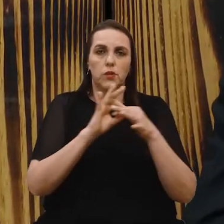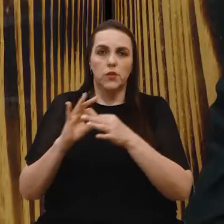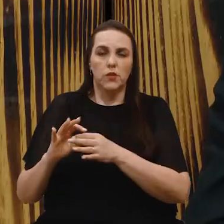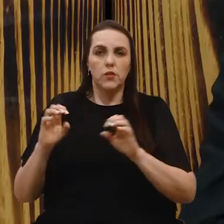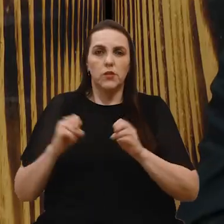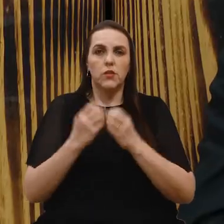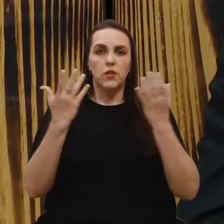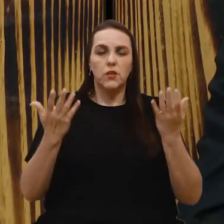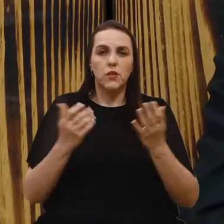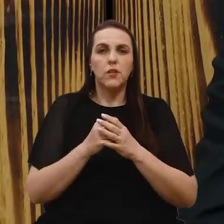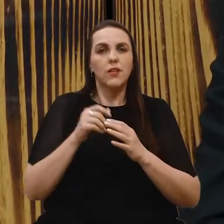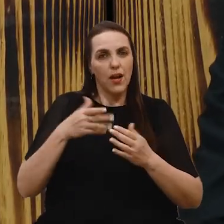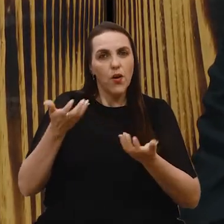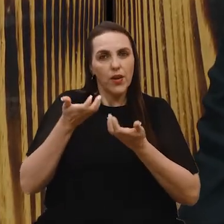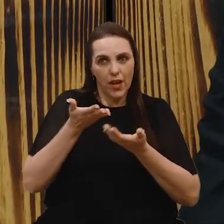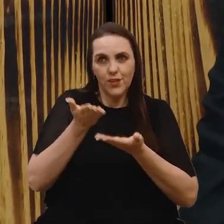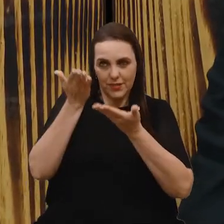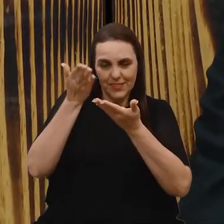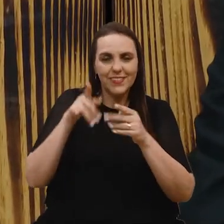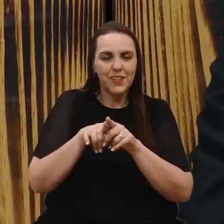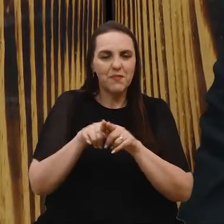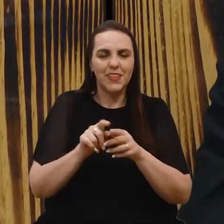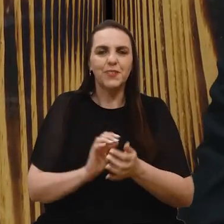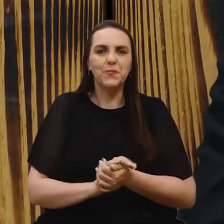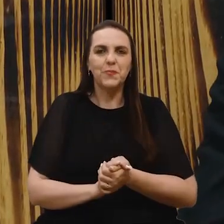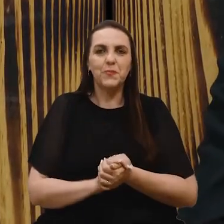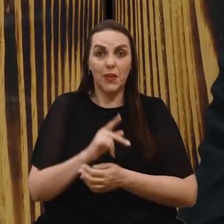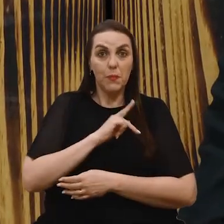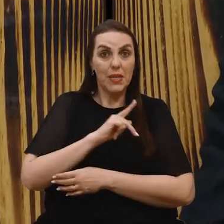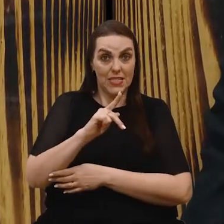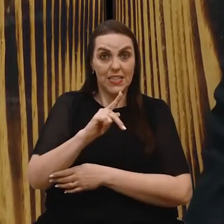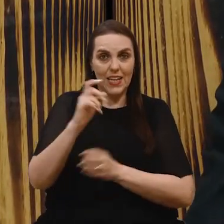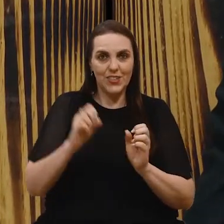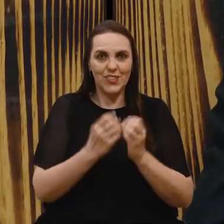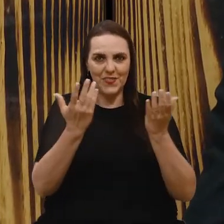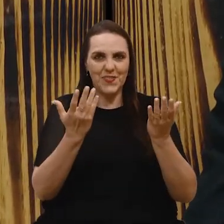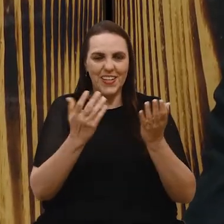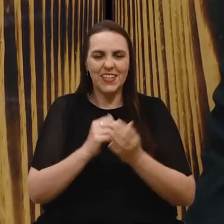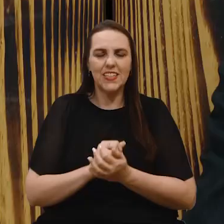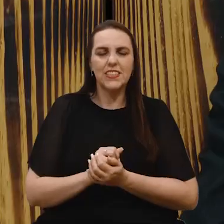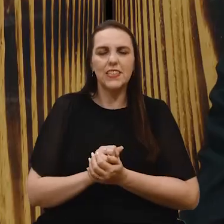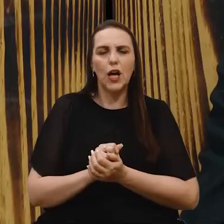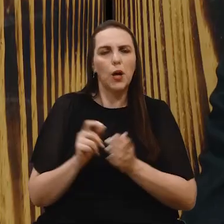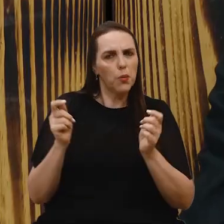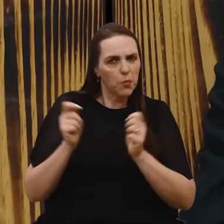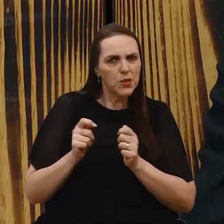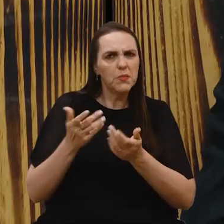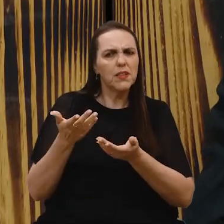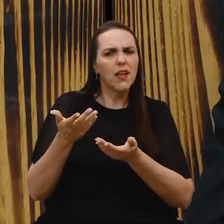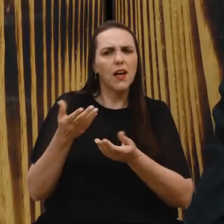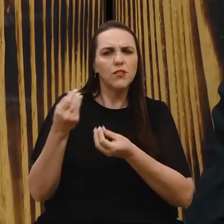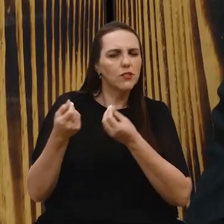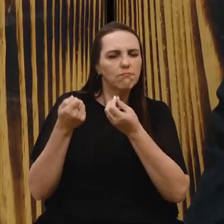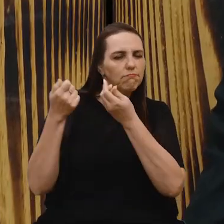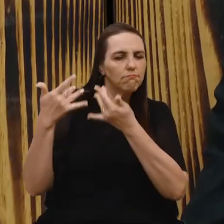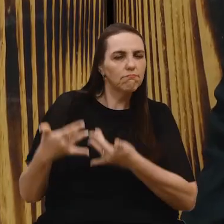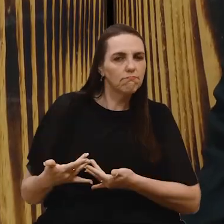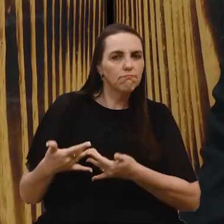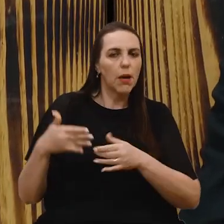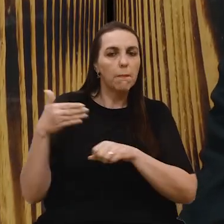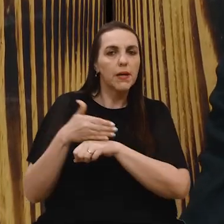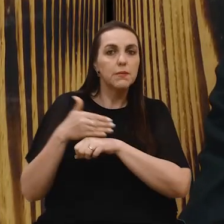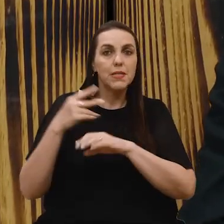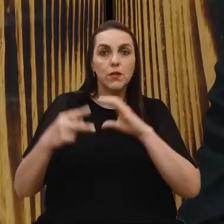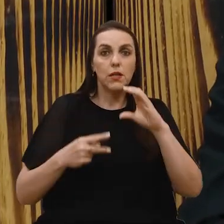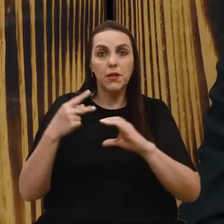de festa. E nessa toada eu quero ouvir o senhor também, presidente da festa, Fernando Bertotto, a participação da Câmara nesse contexto